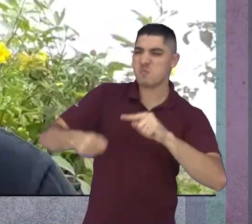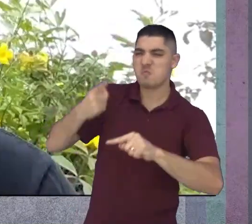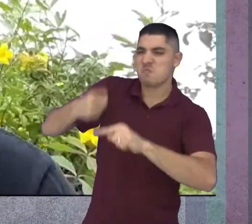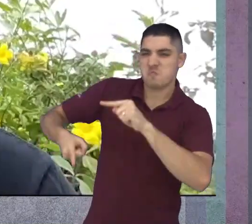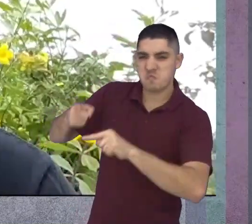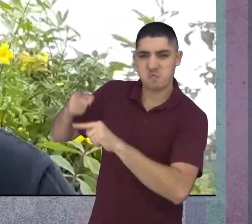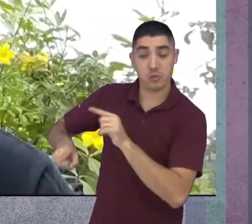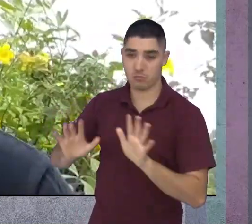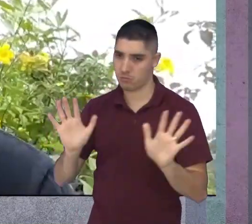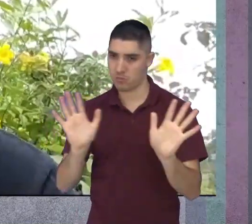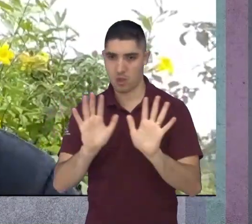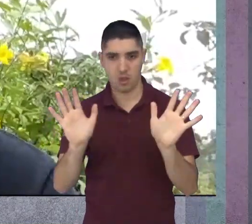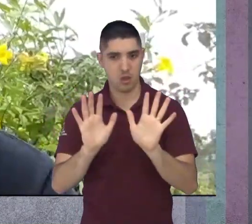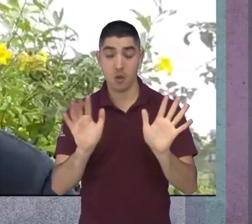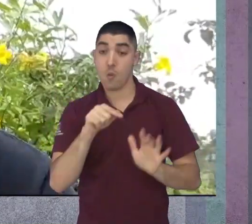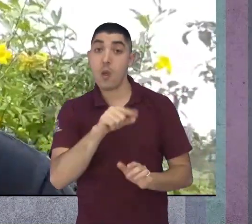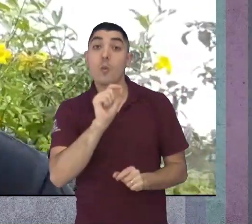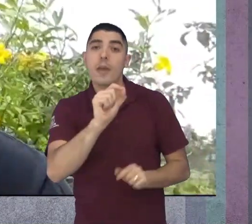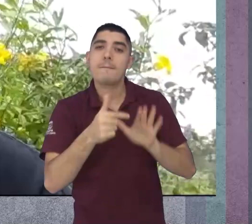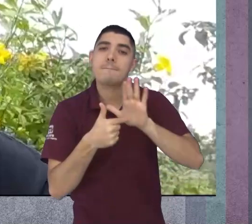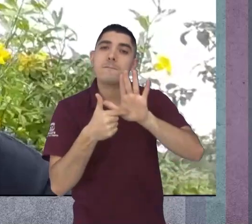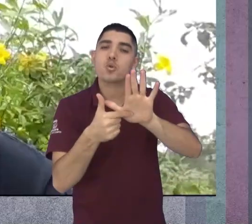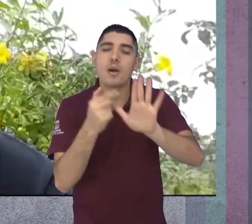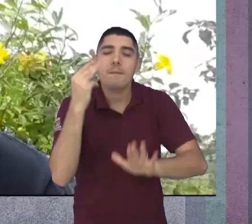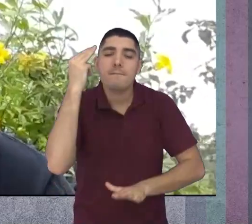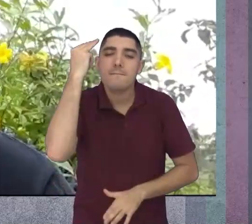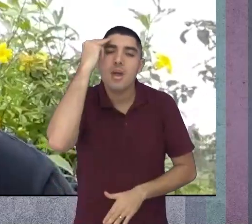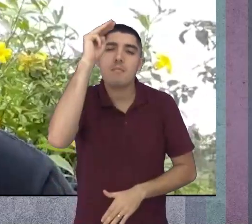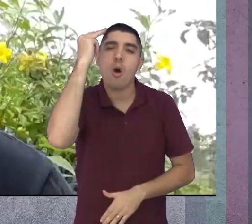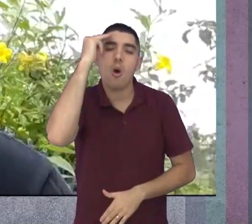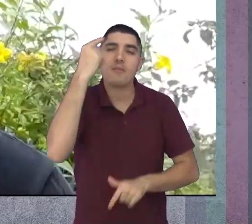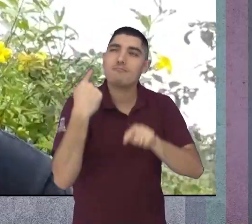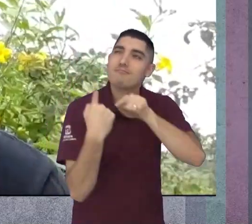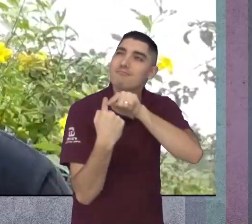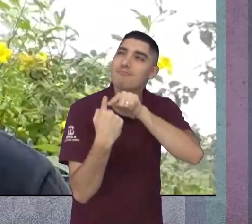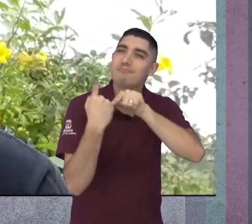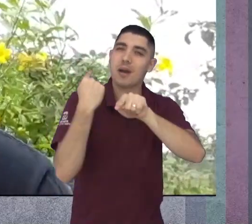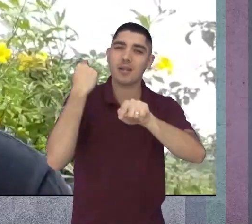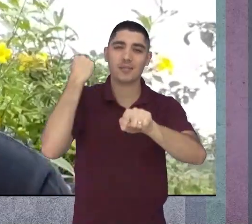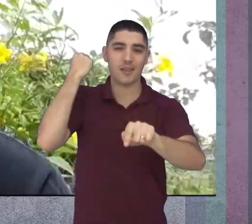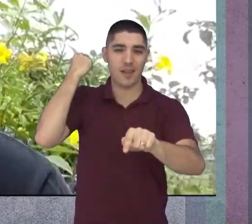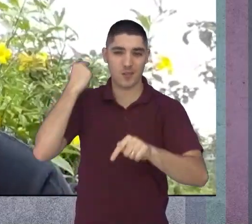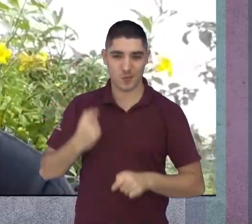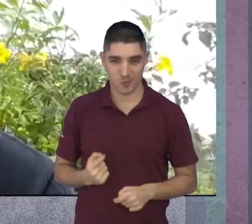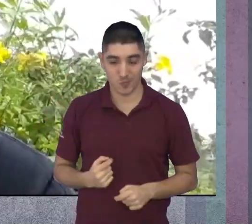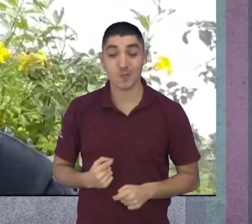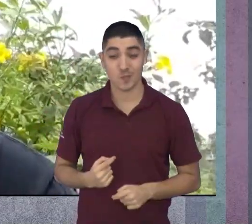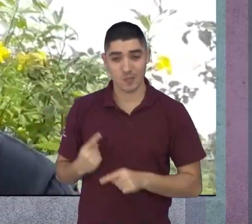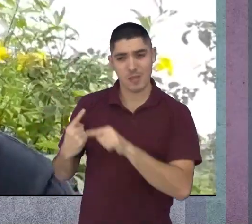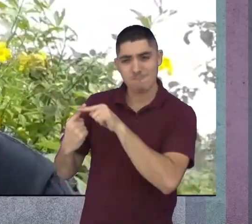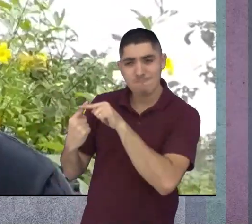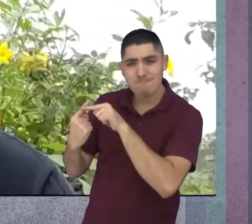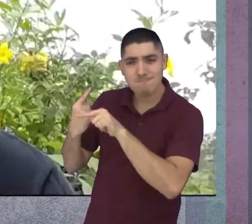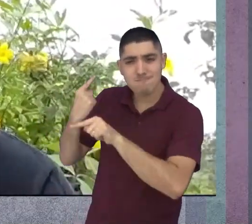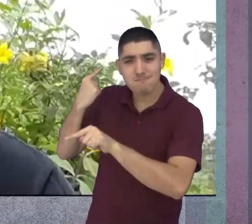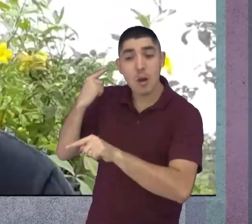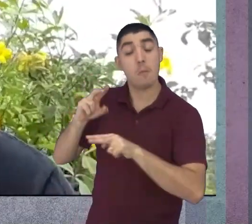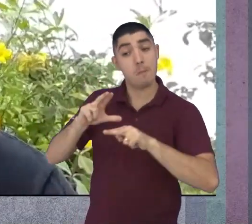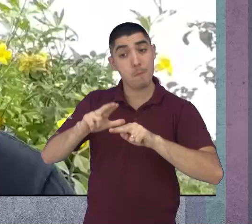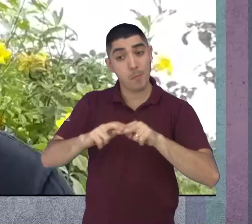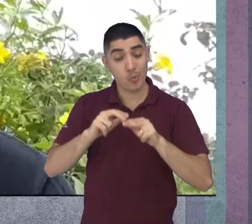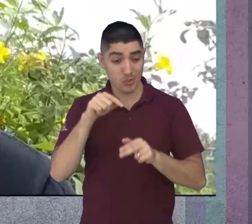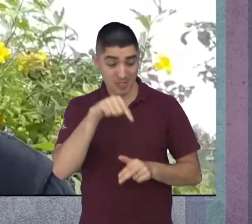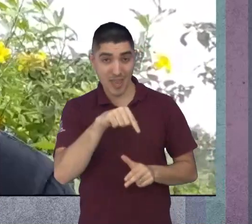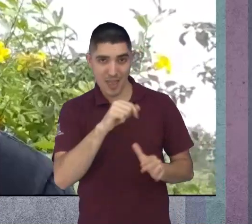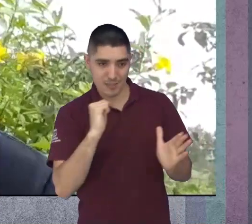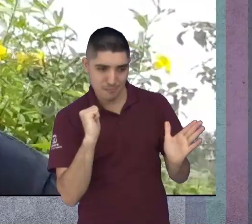um determinado, e, portanto, a memória de uma determinada população, que o local não existe, é a população. Então, ele faz parte do